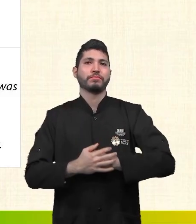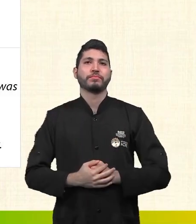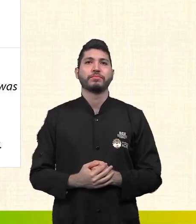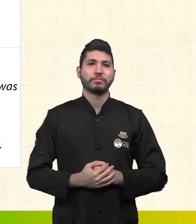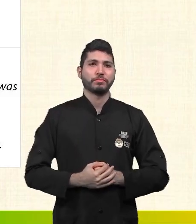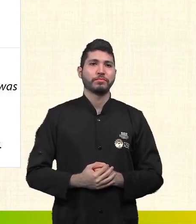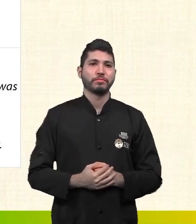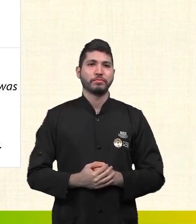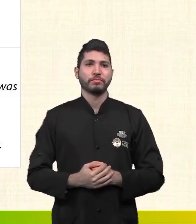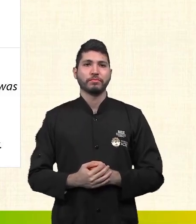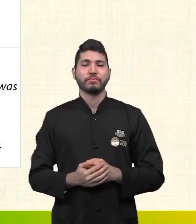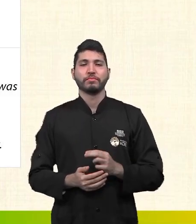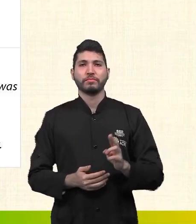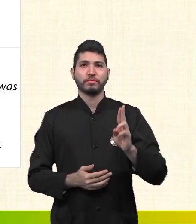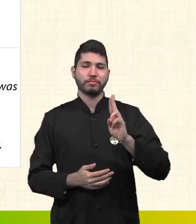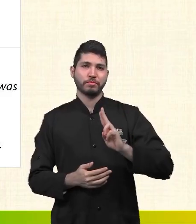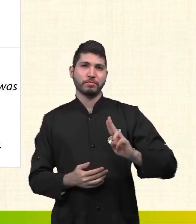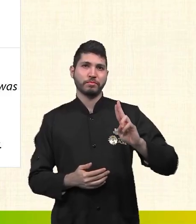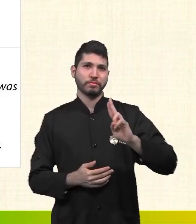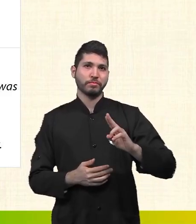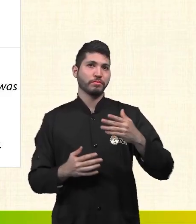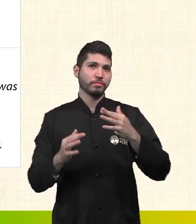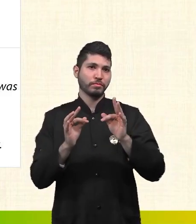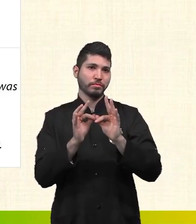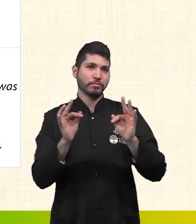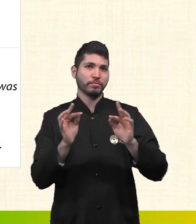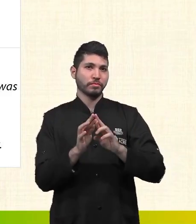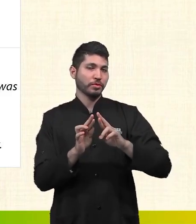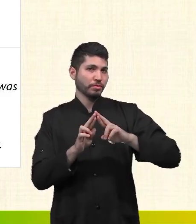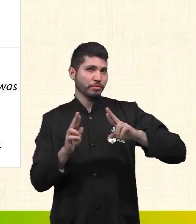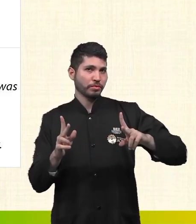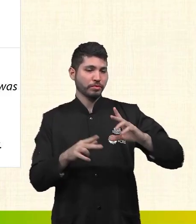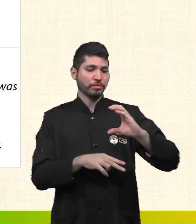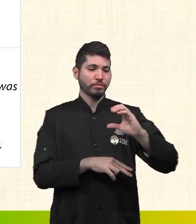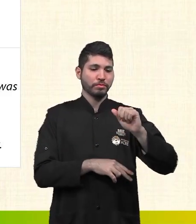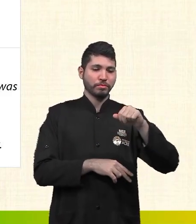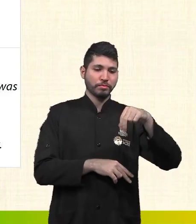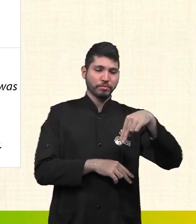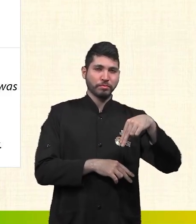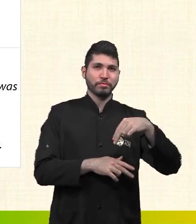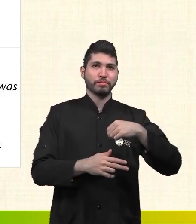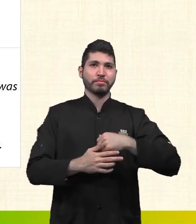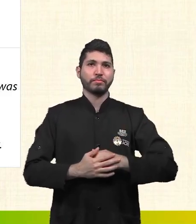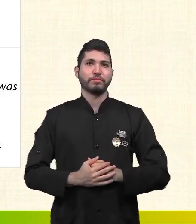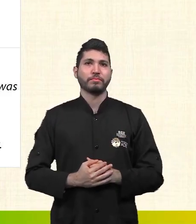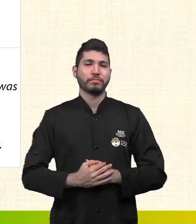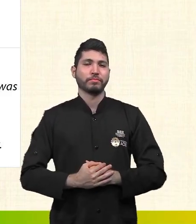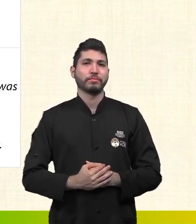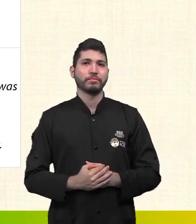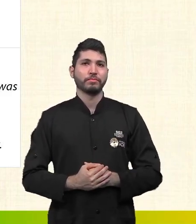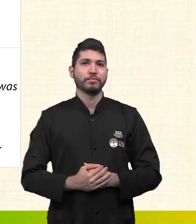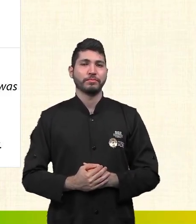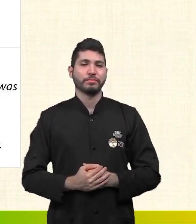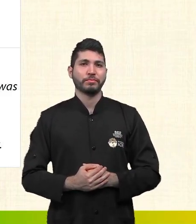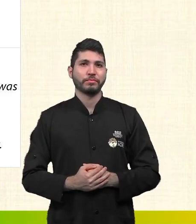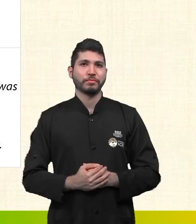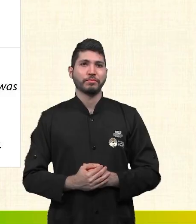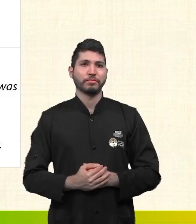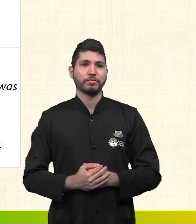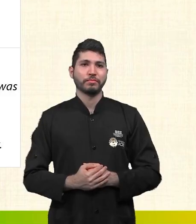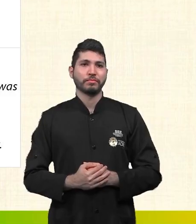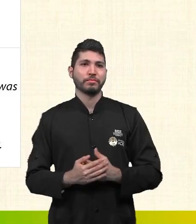agora para o uso dele, que é o que difere do can, que foi o primeiro que nós acabamos de observar, tudo bem? Temos